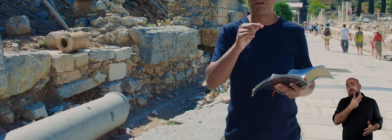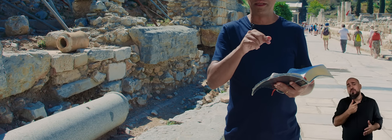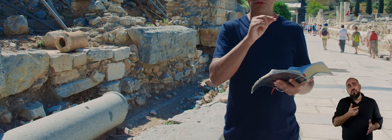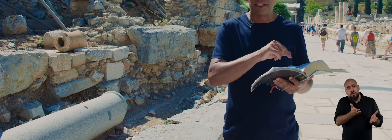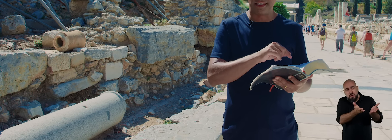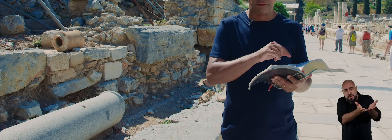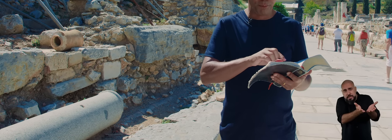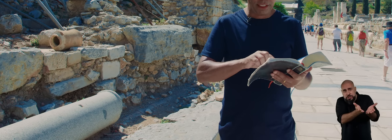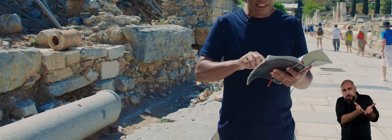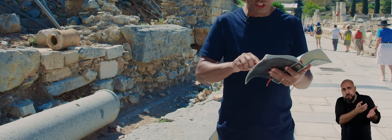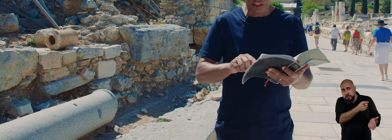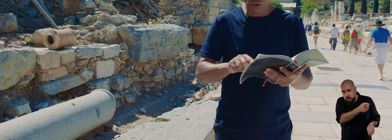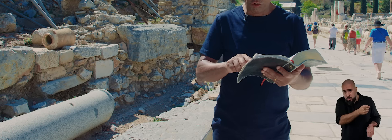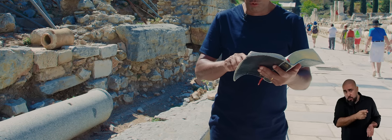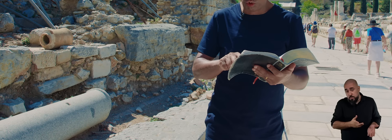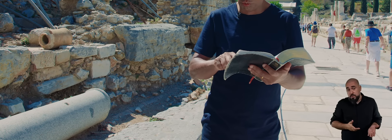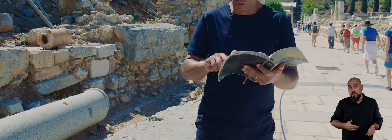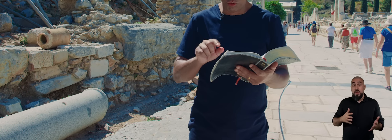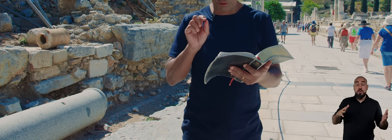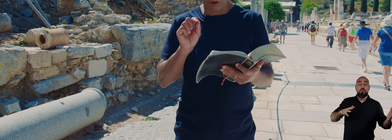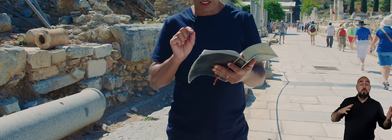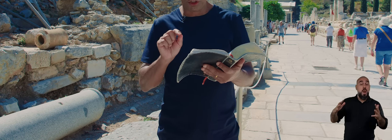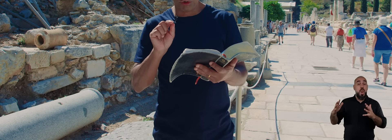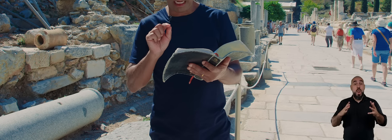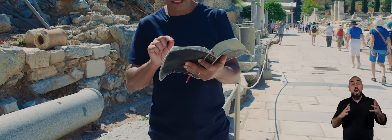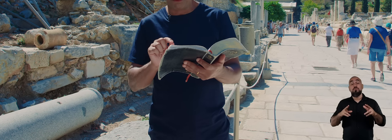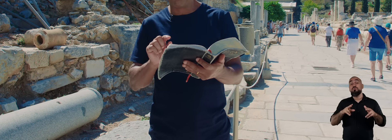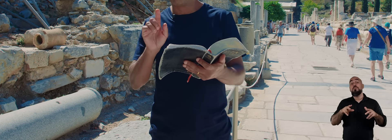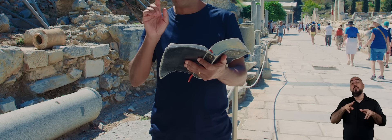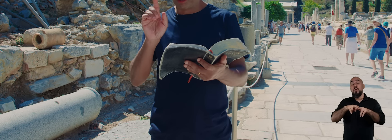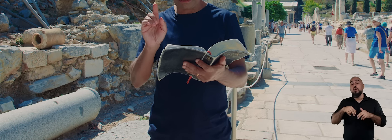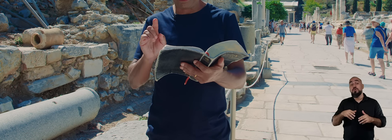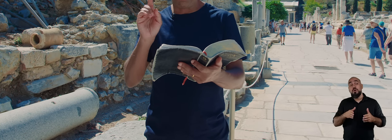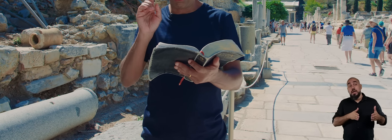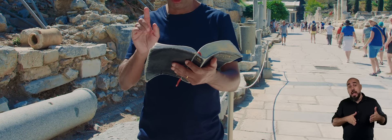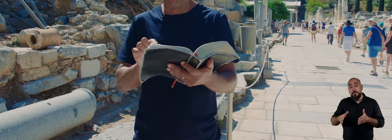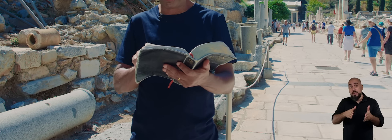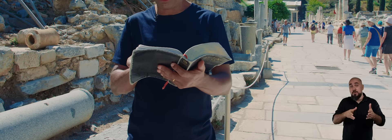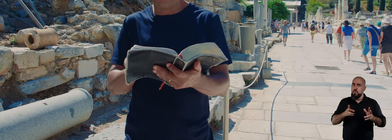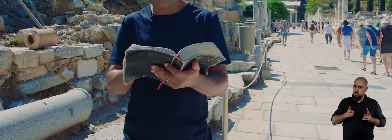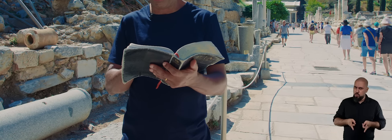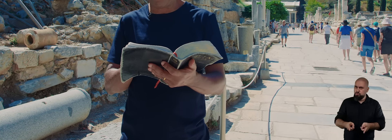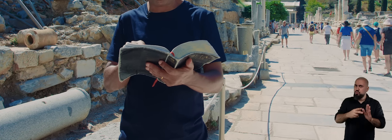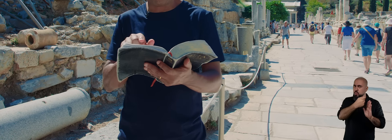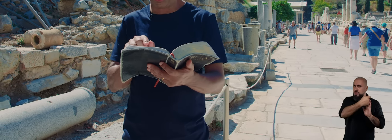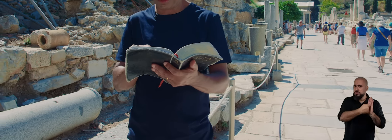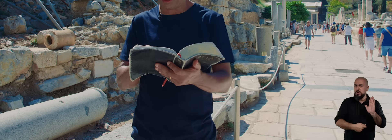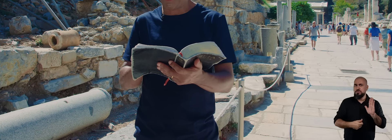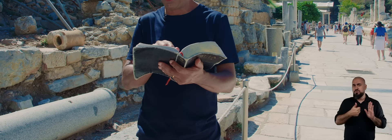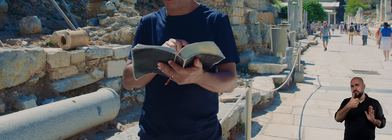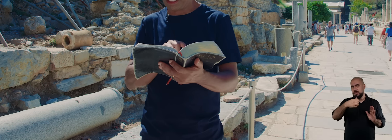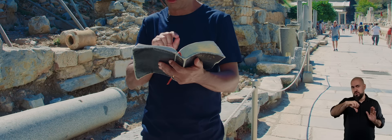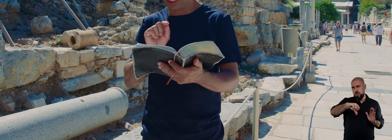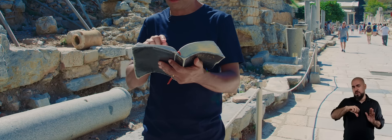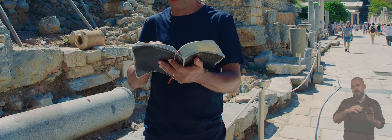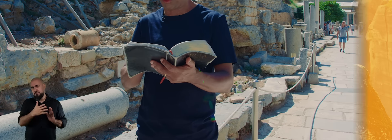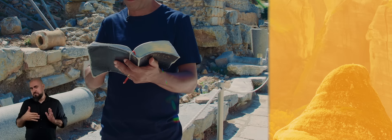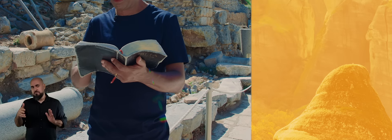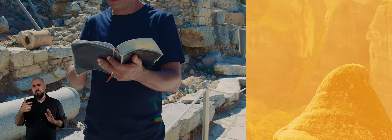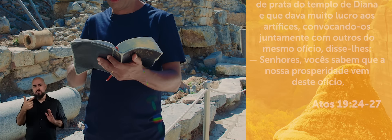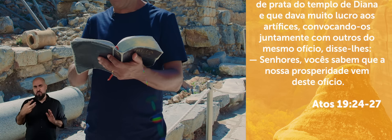ao movimento cristão. E diz que houve um tumulto por causa do caminho. Por que razão? Continua o texto bíblico a partir do 19 e 24